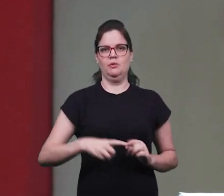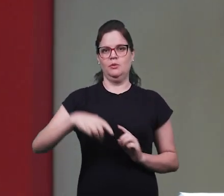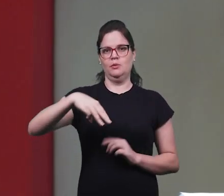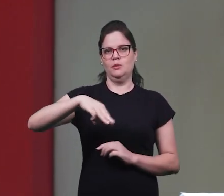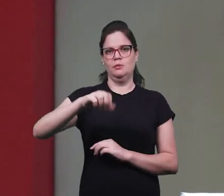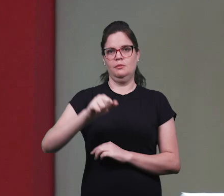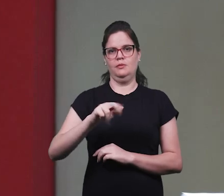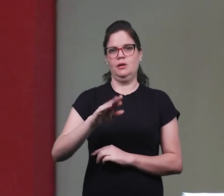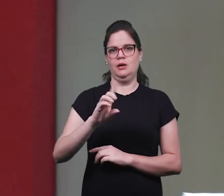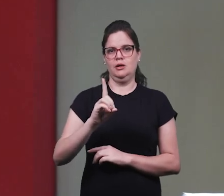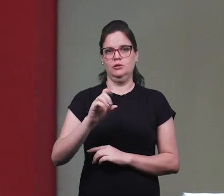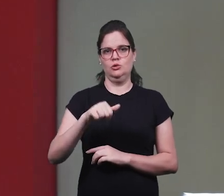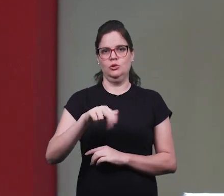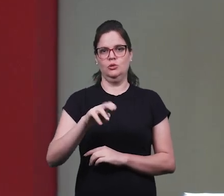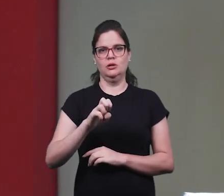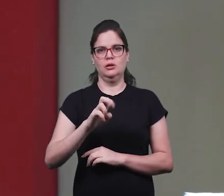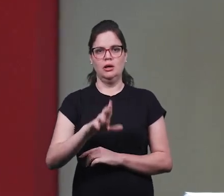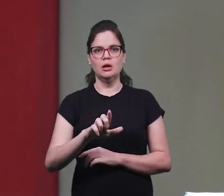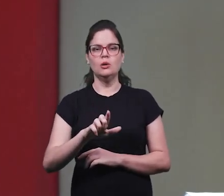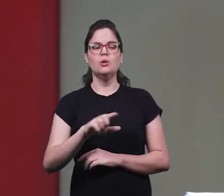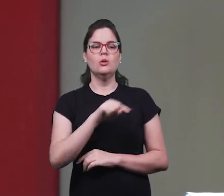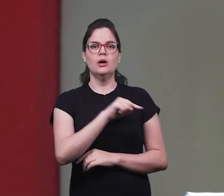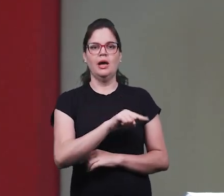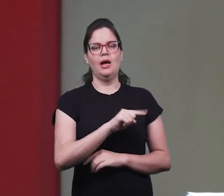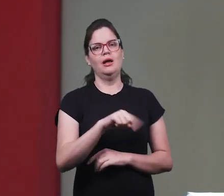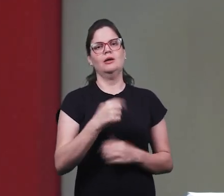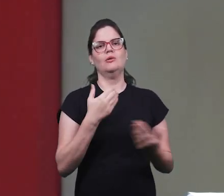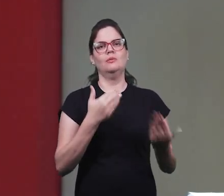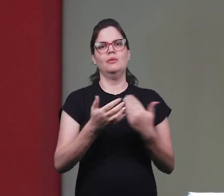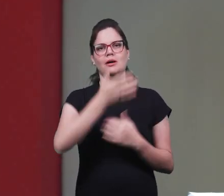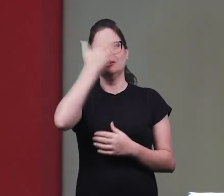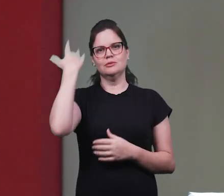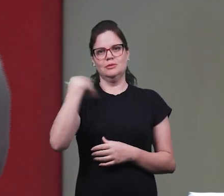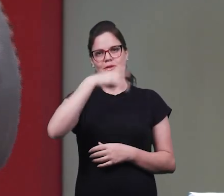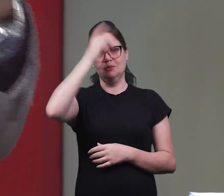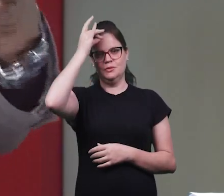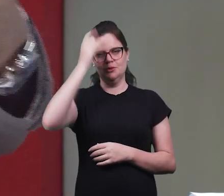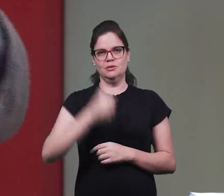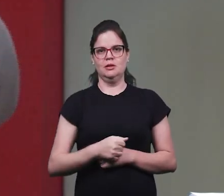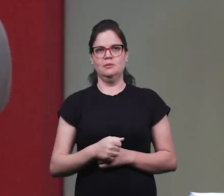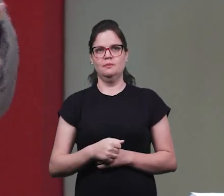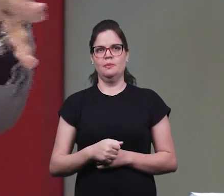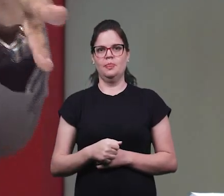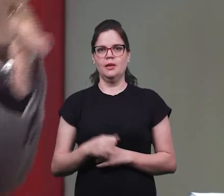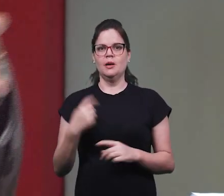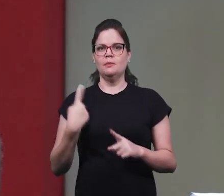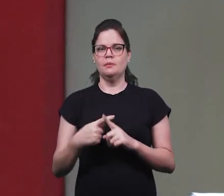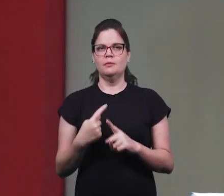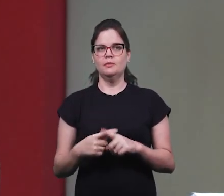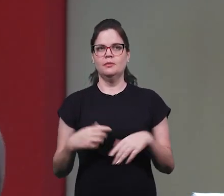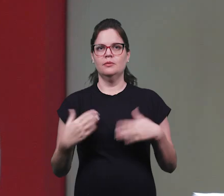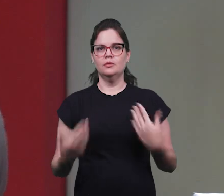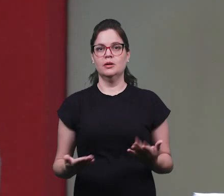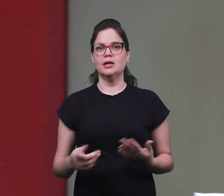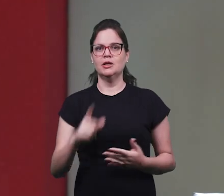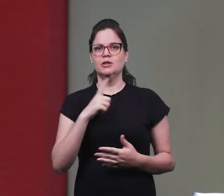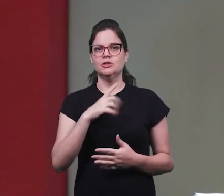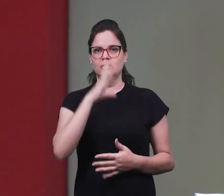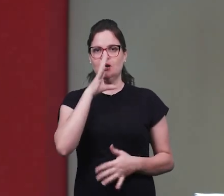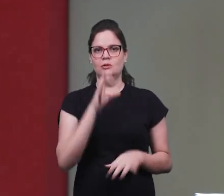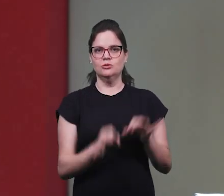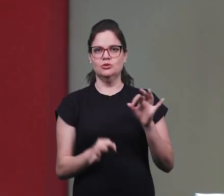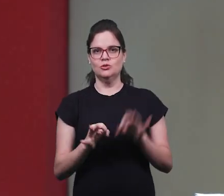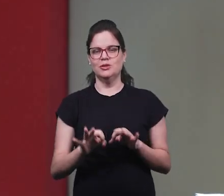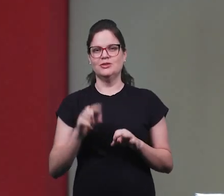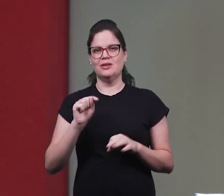Mardoqueu de Amã, como havia um juízo para os judeus ser destruído, havia um juízo que a armação de Amã, tudo ali,